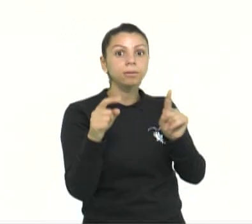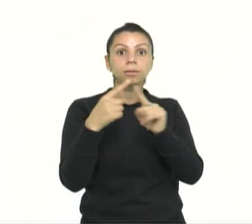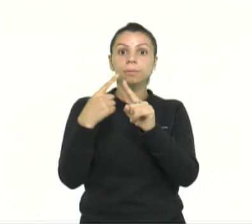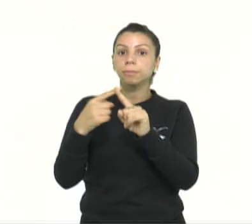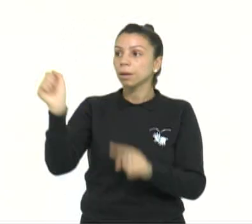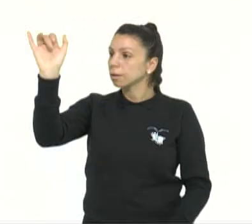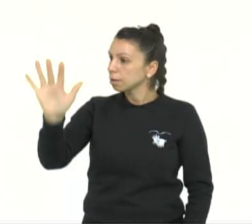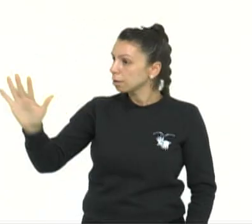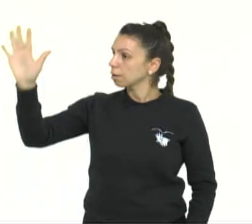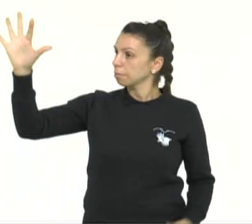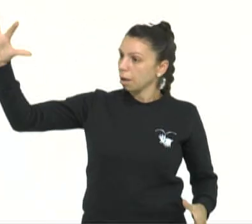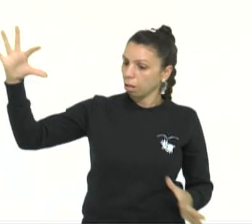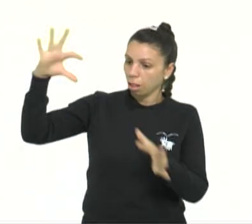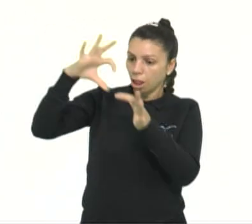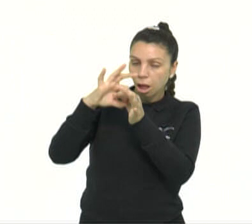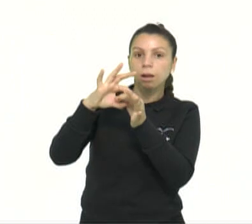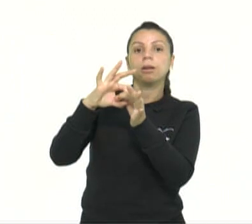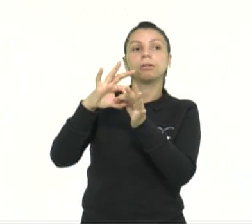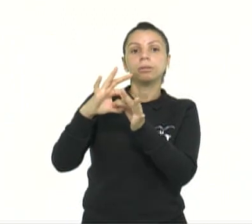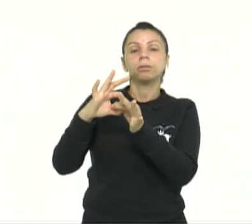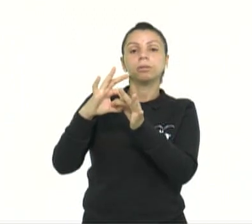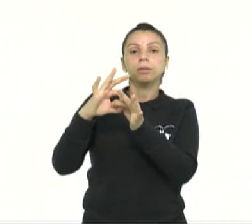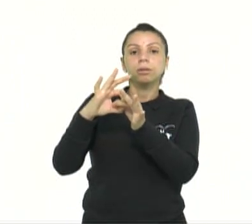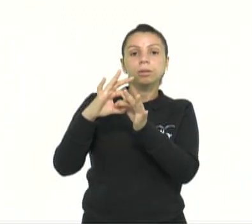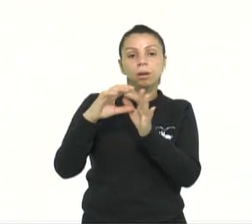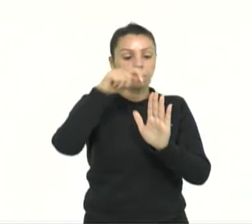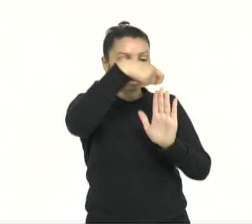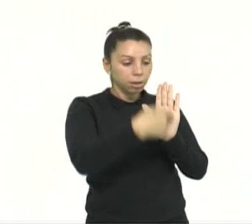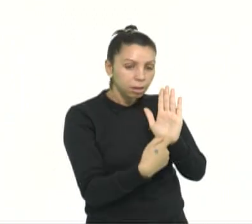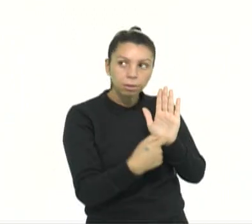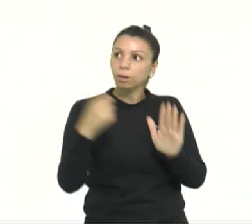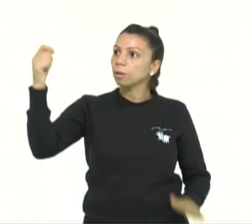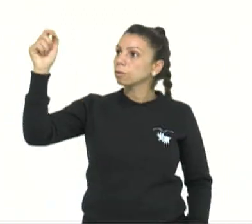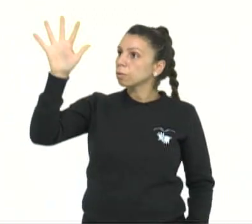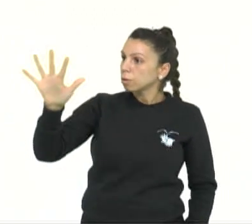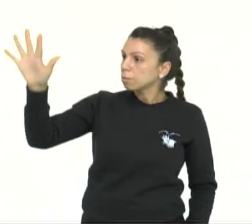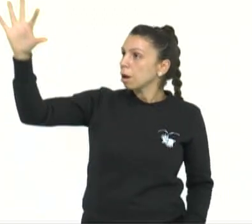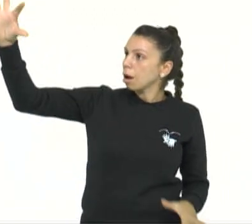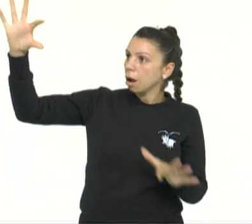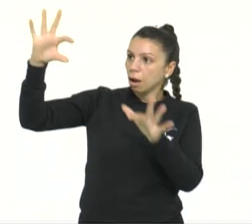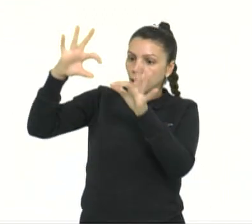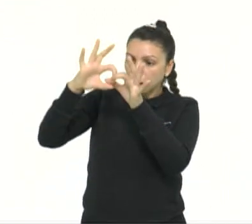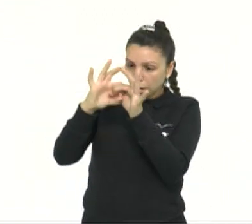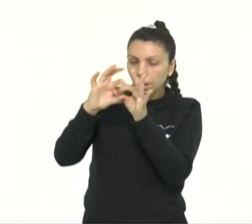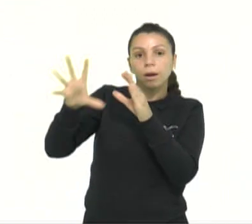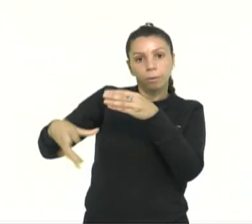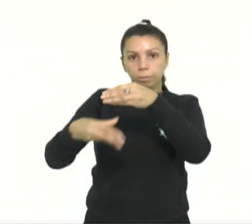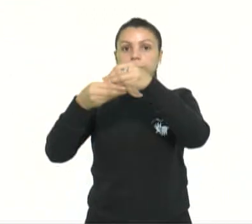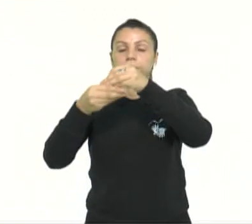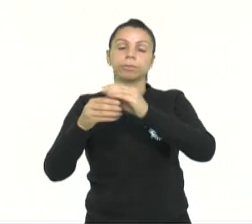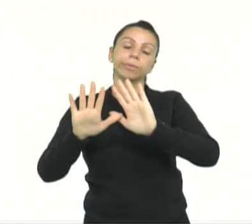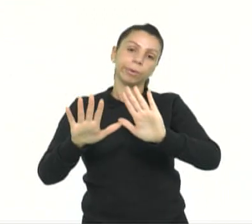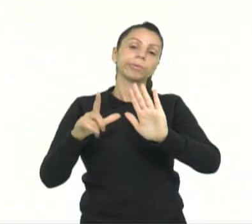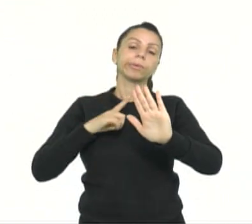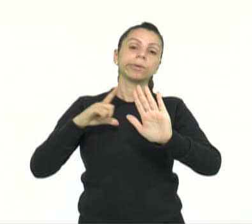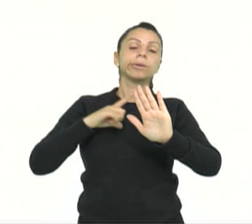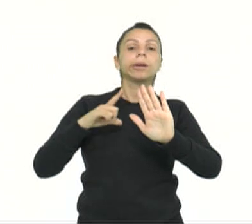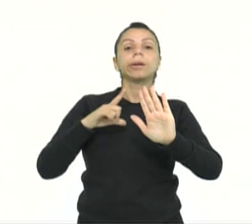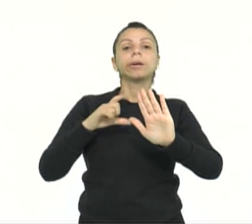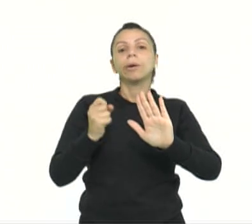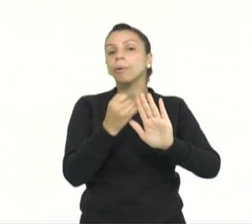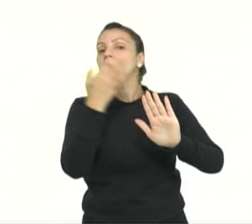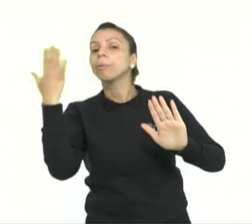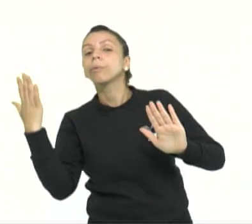imagens. E essas imagens, junto com o texto, são complementares. Então, algumas coisas na história você só